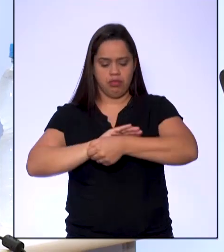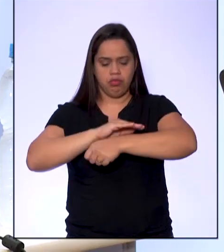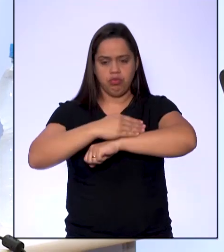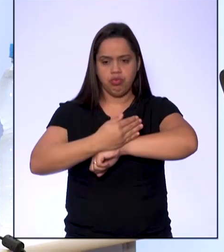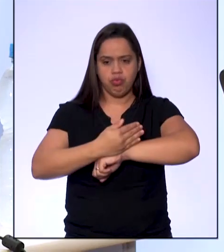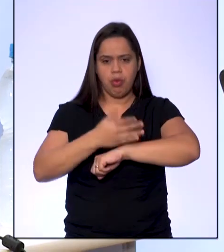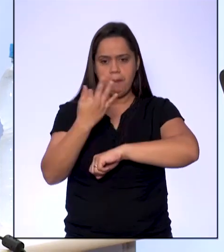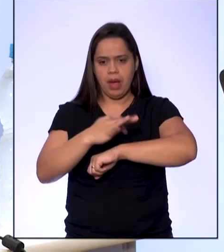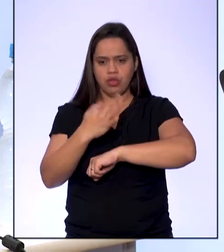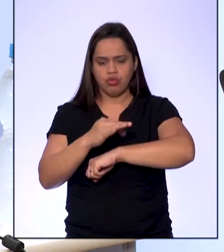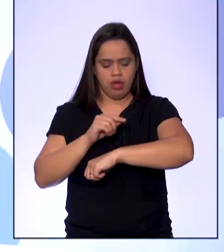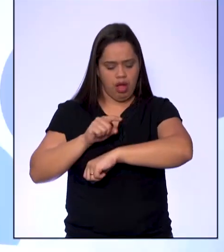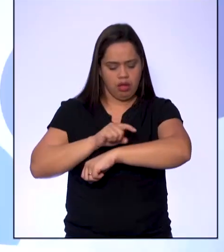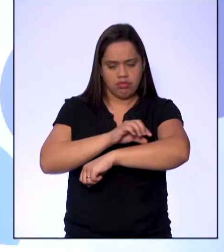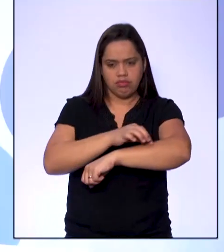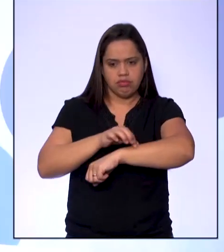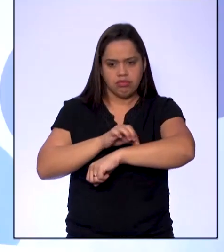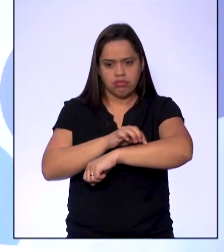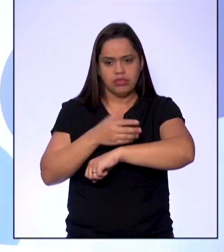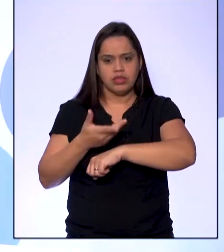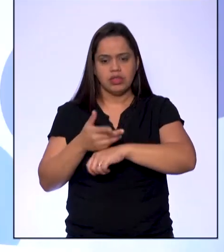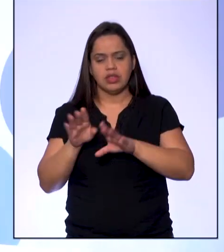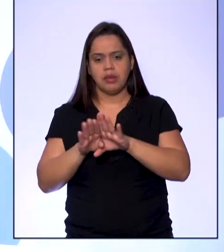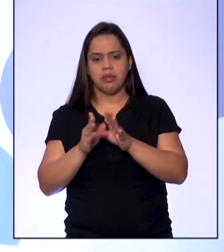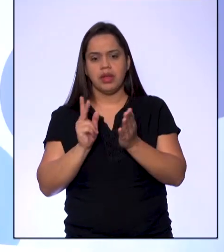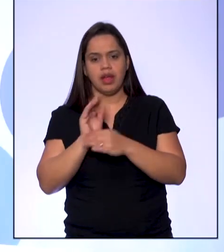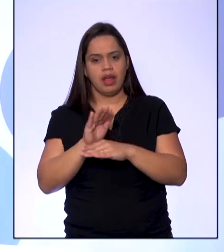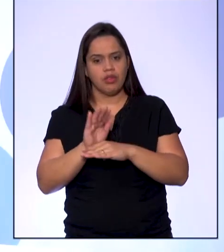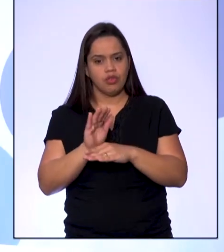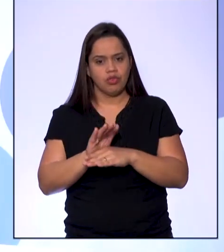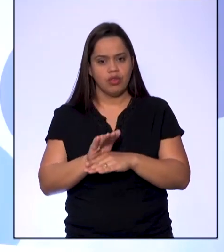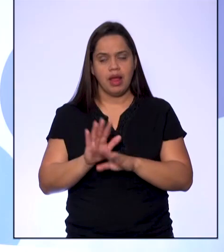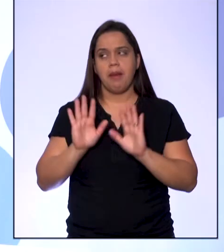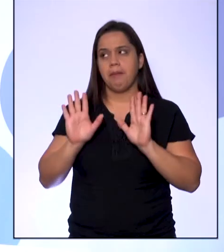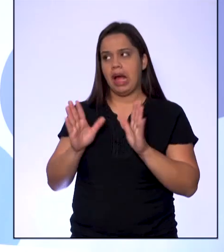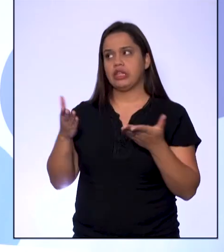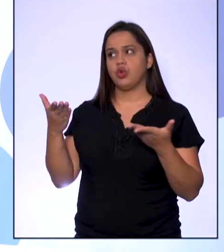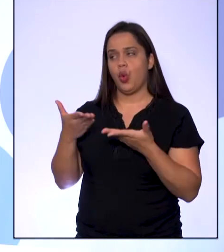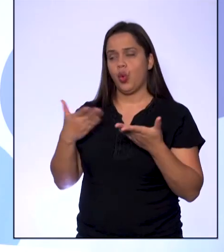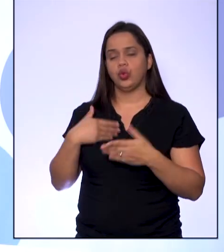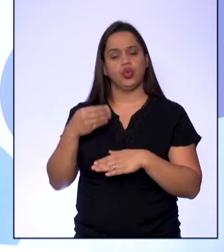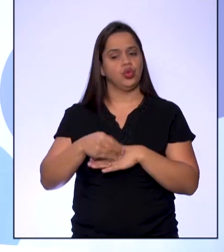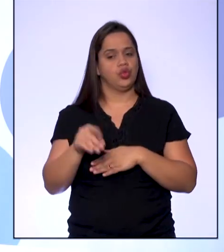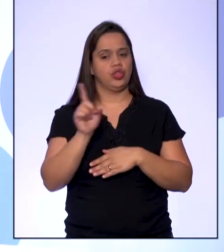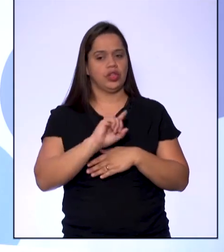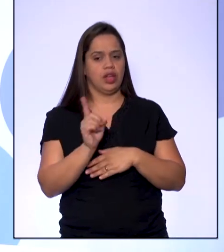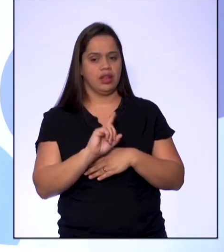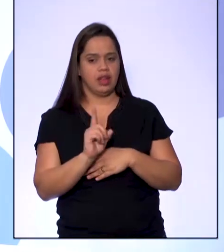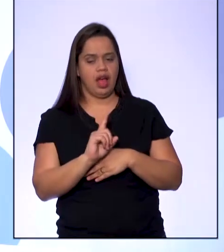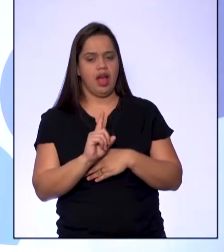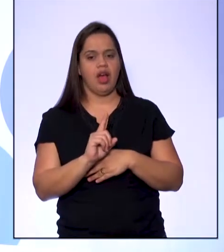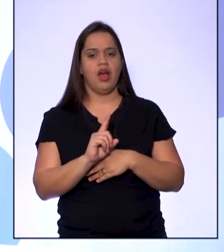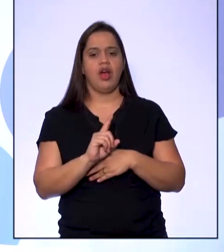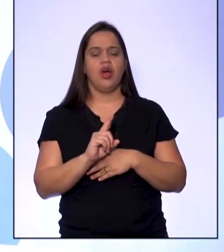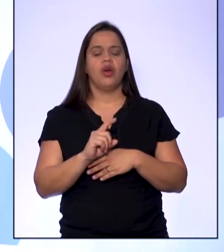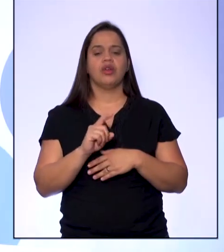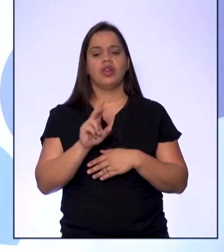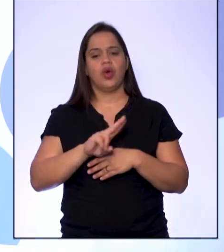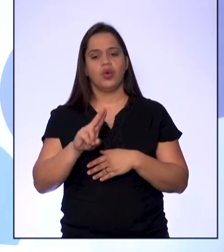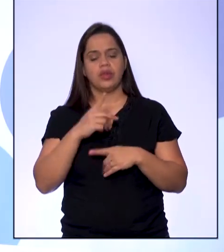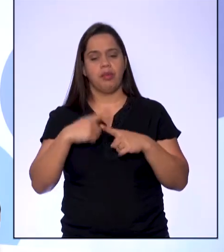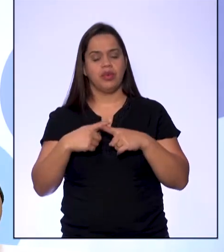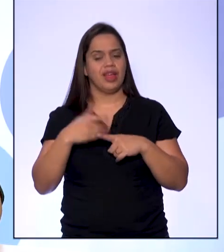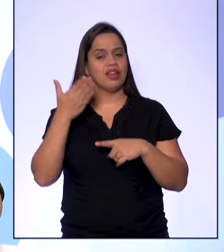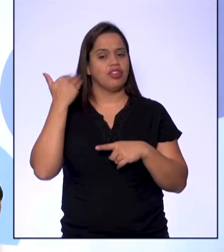ferimento. O que eu não indico ajudar na cicatrização. O que eu não indicaria para hoje, Para né? hoje não, mas antigamente não desta forma, por favor, né? Tinham receitas